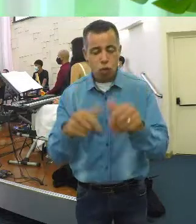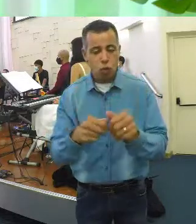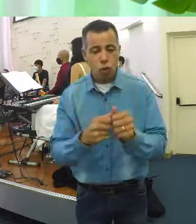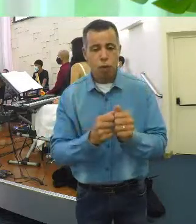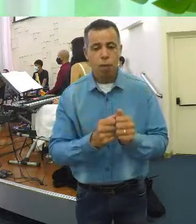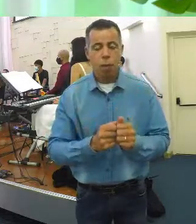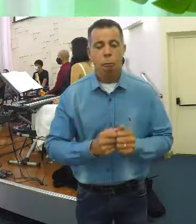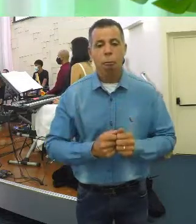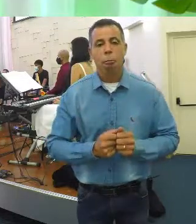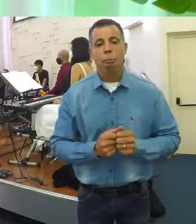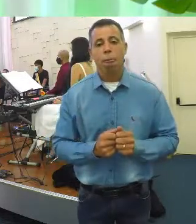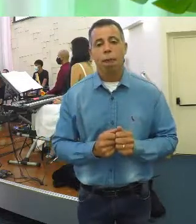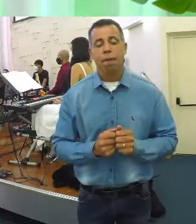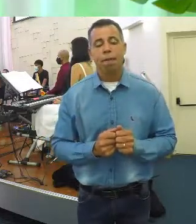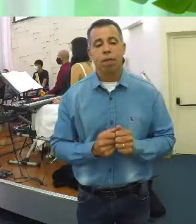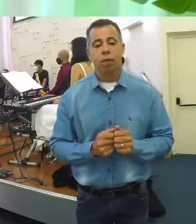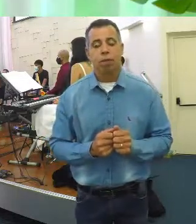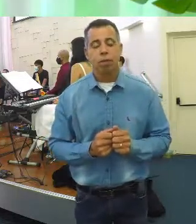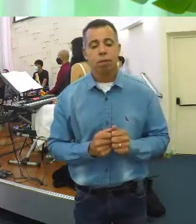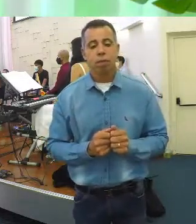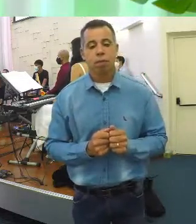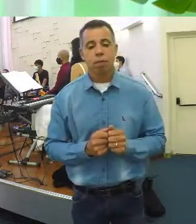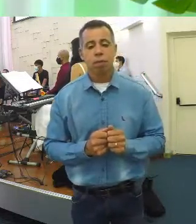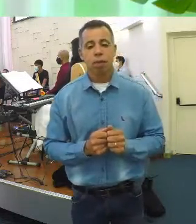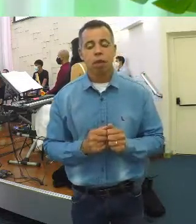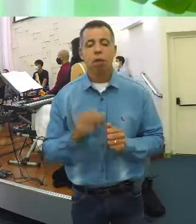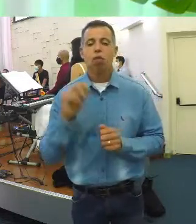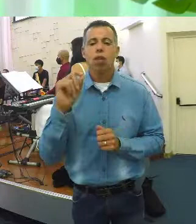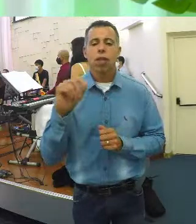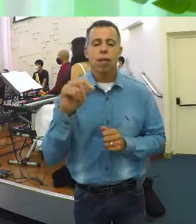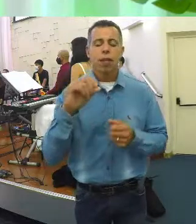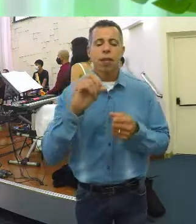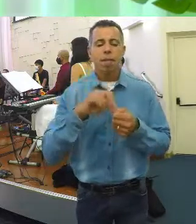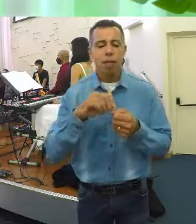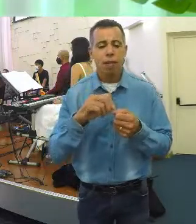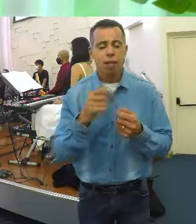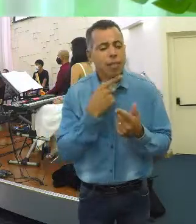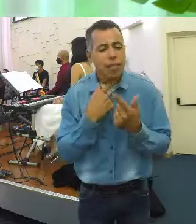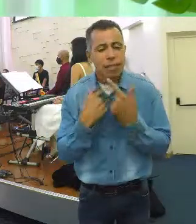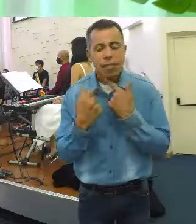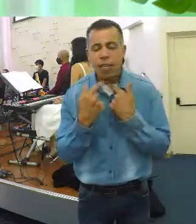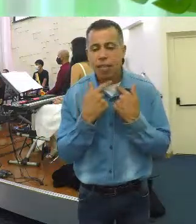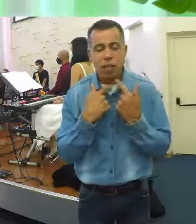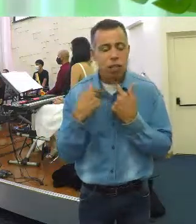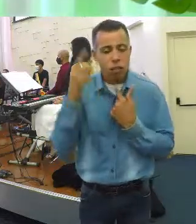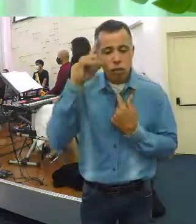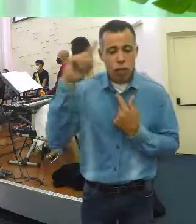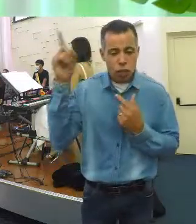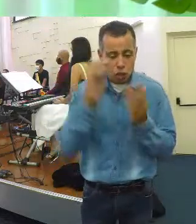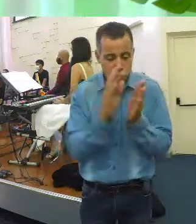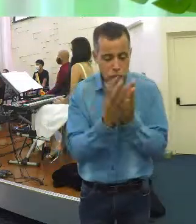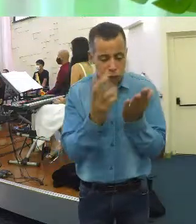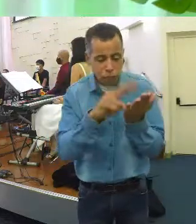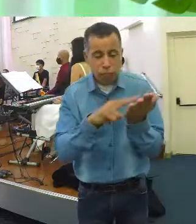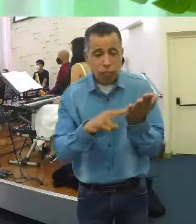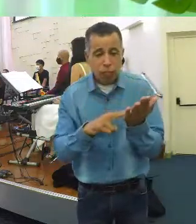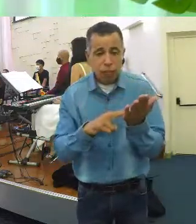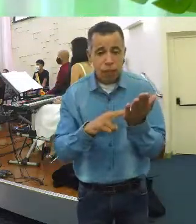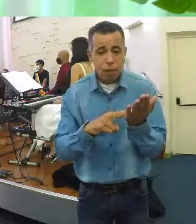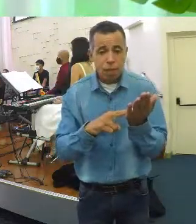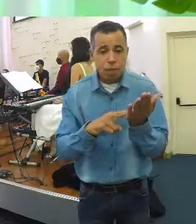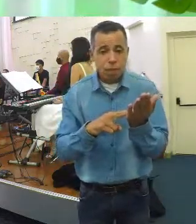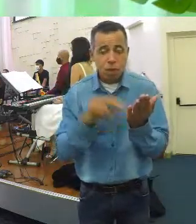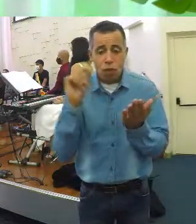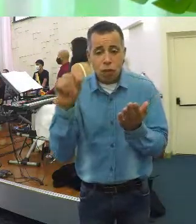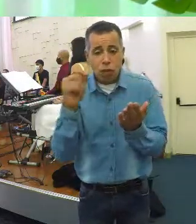gera nos crentes em Jesus fome da palavra. Todo avivamento gera transformações